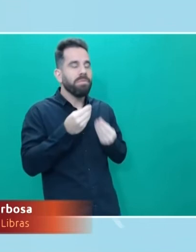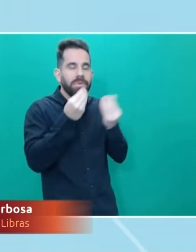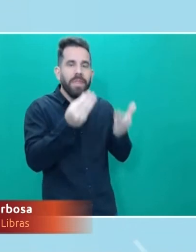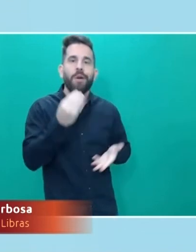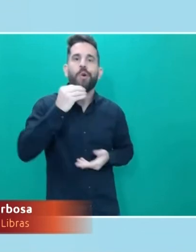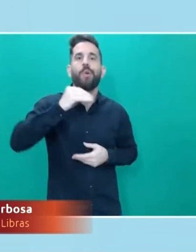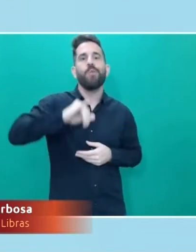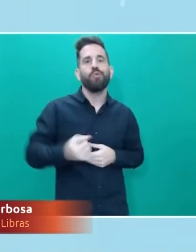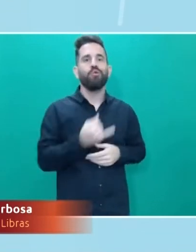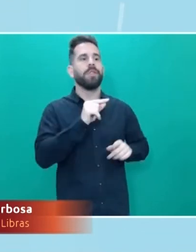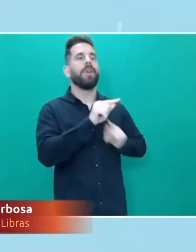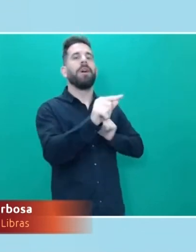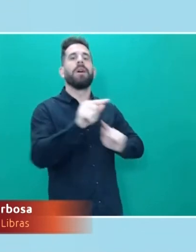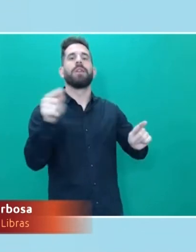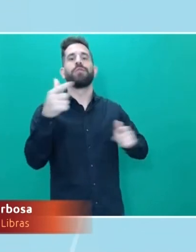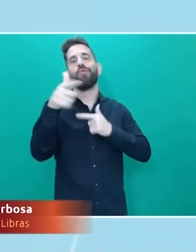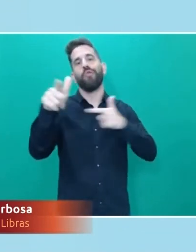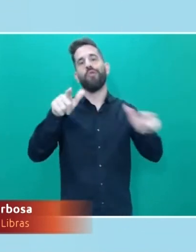pessoas, né?